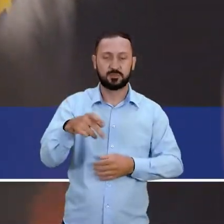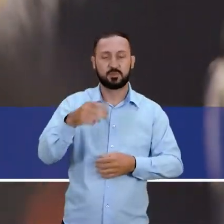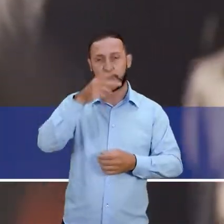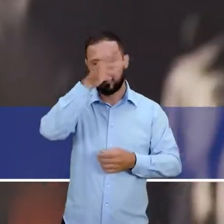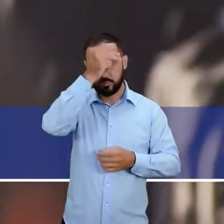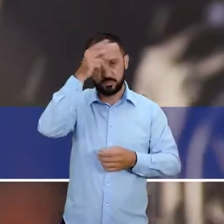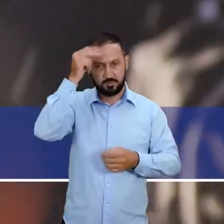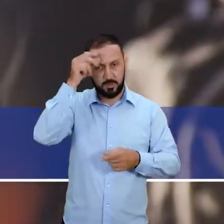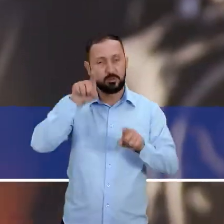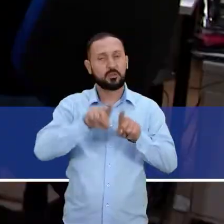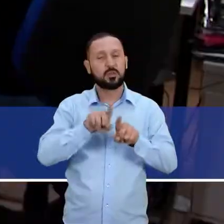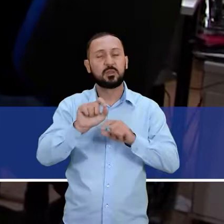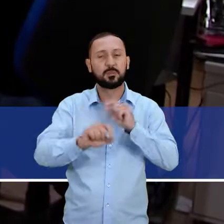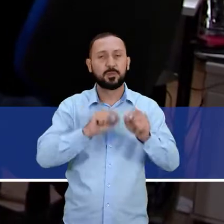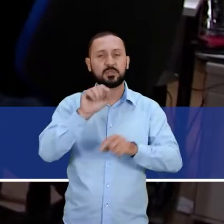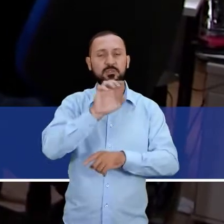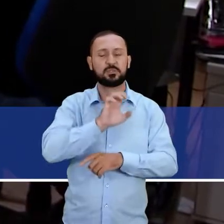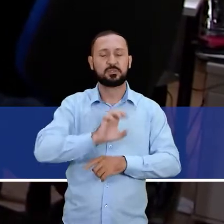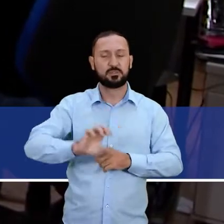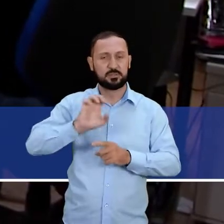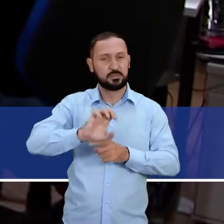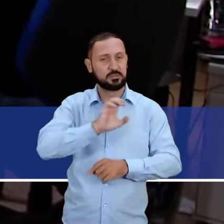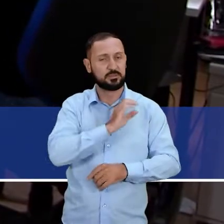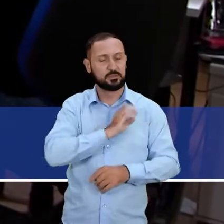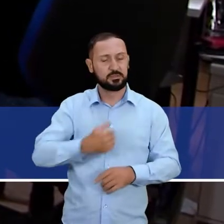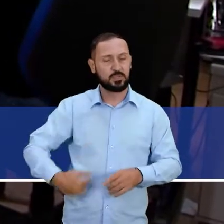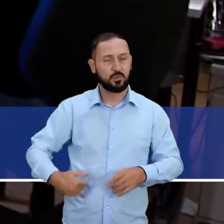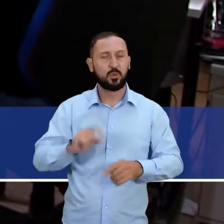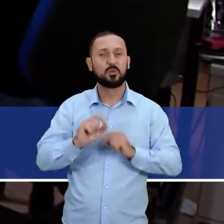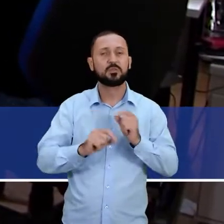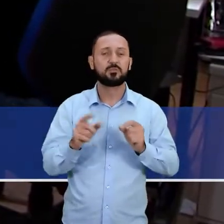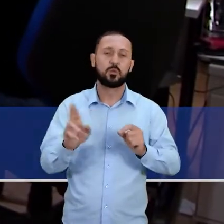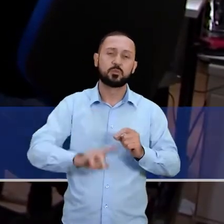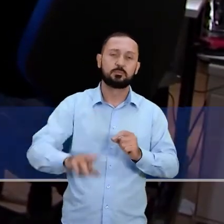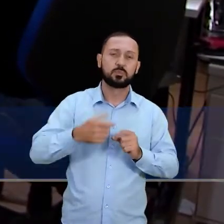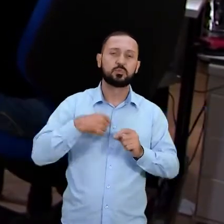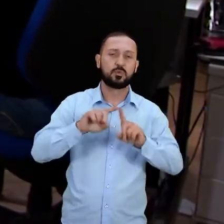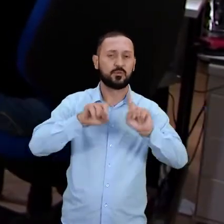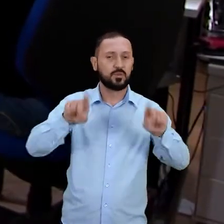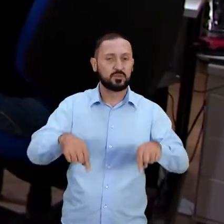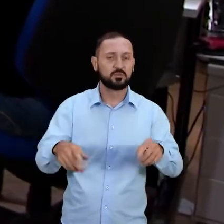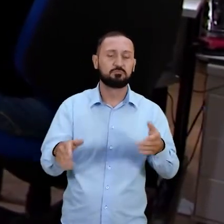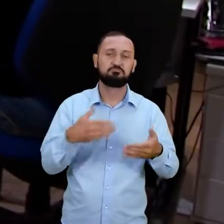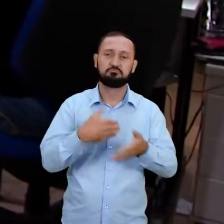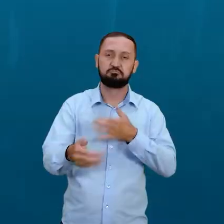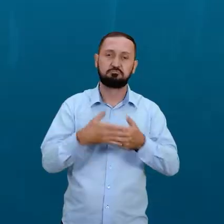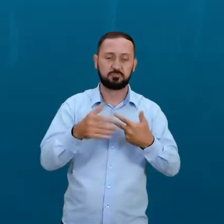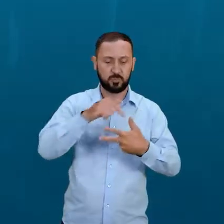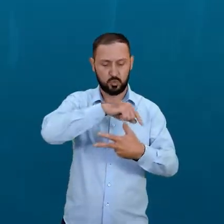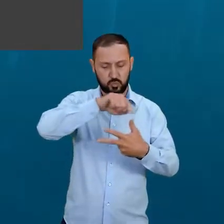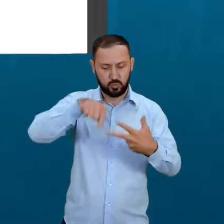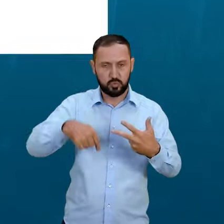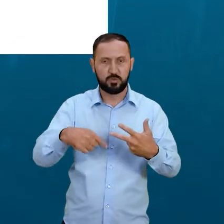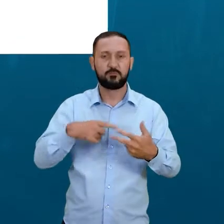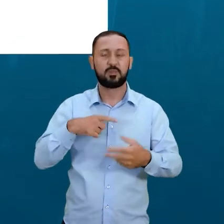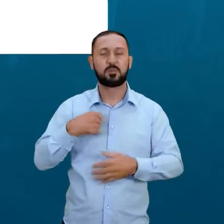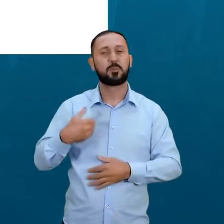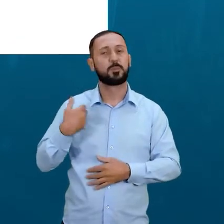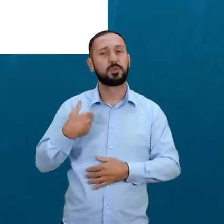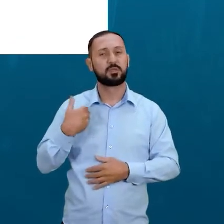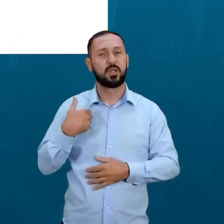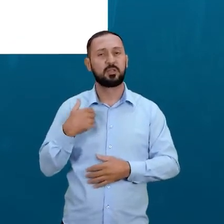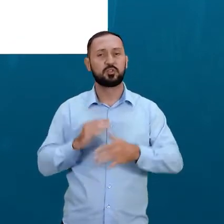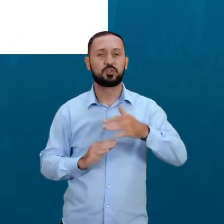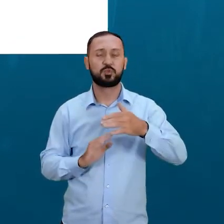que deverão ser únicos. As mudanças, se aprovadas, serão válidas a servidores efetivos de todos os poderes. Haverá uma idade mínima